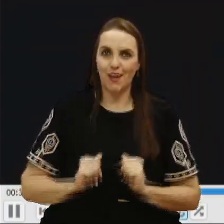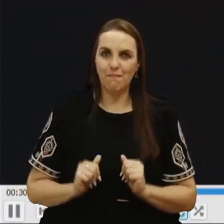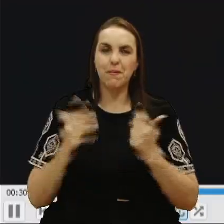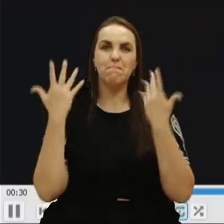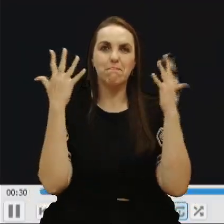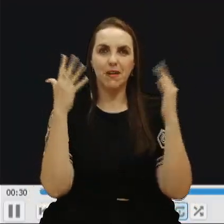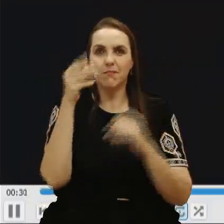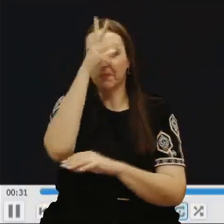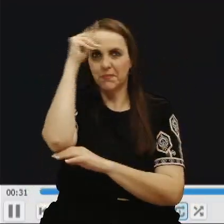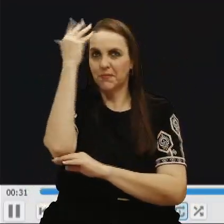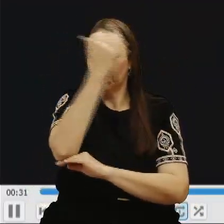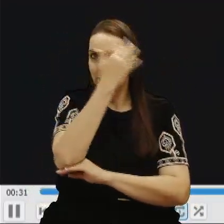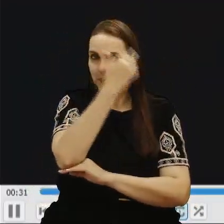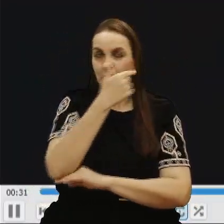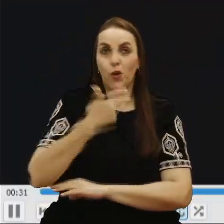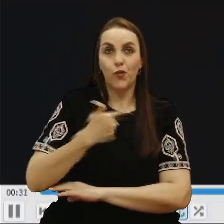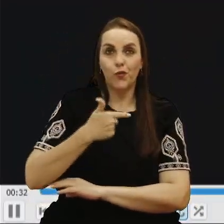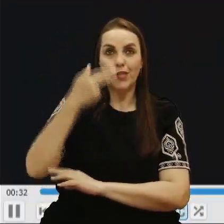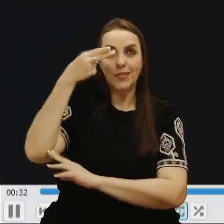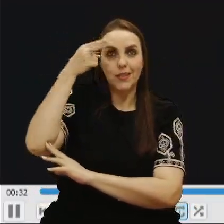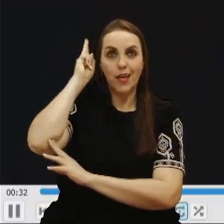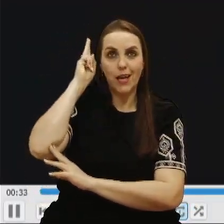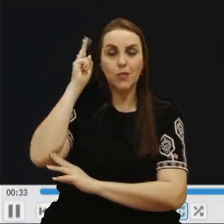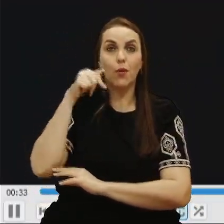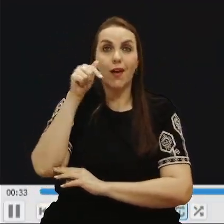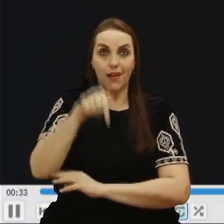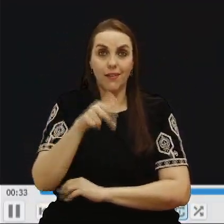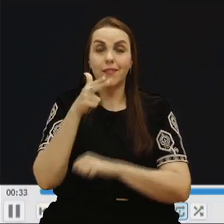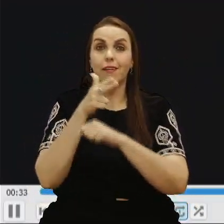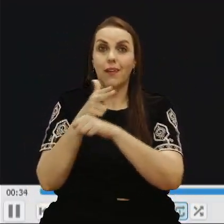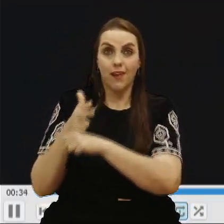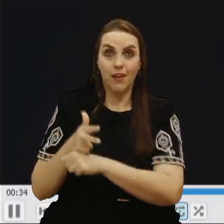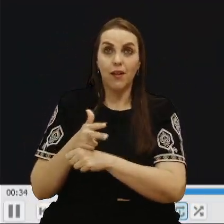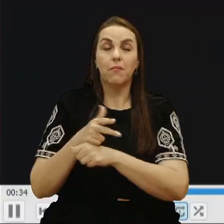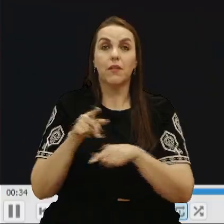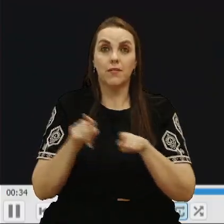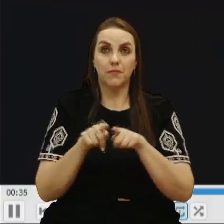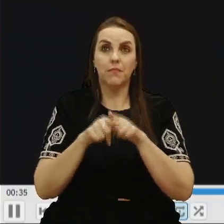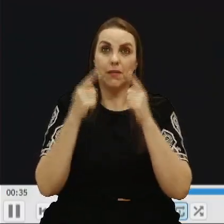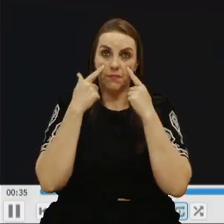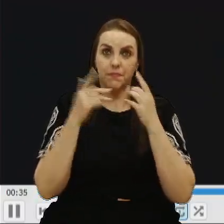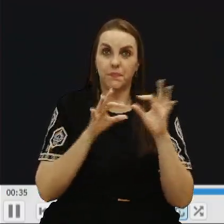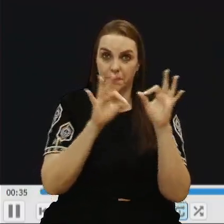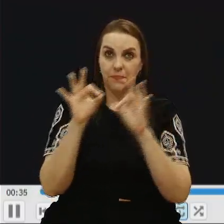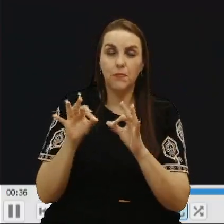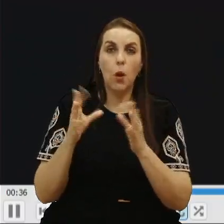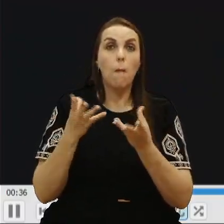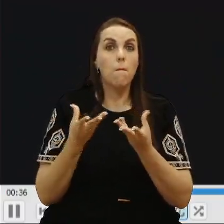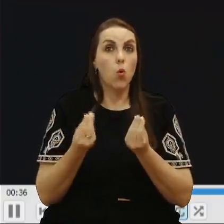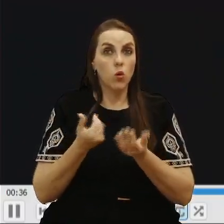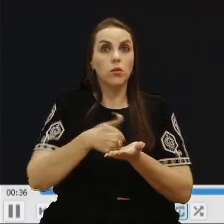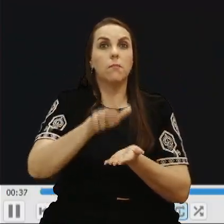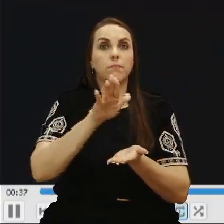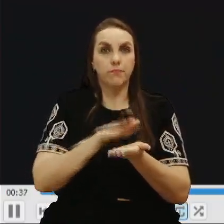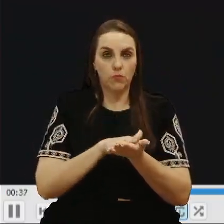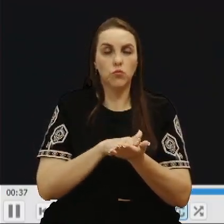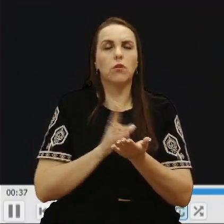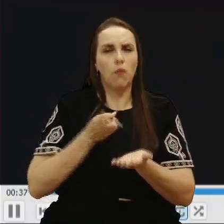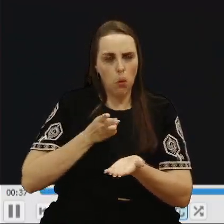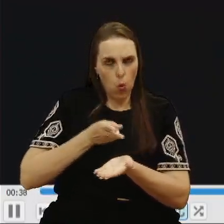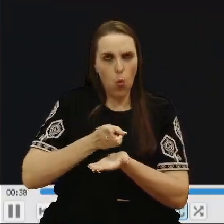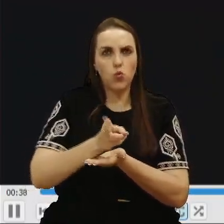prefeito Adiló, vice Néspolo. Aqui com câmeras, vejam bem, muitos foram multados e vamos seguir